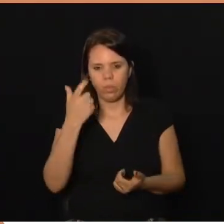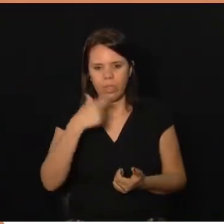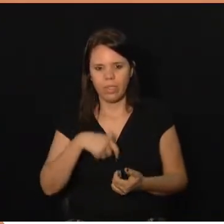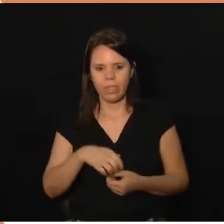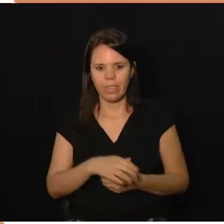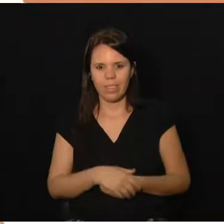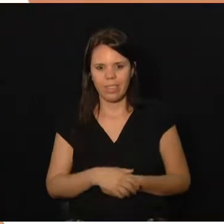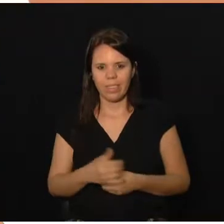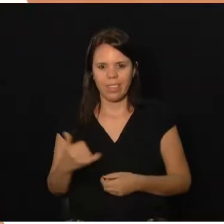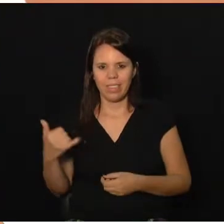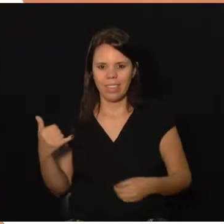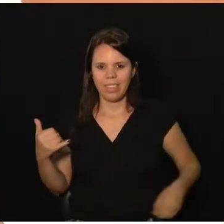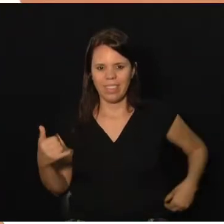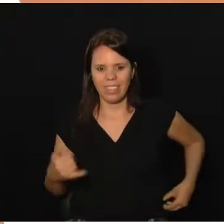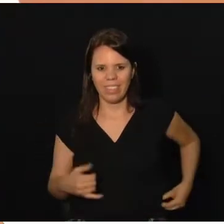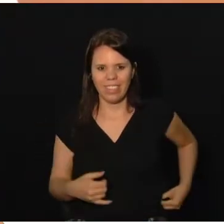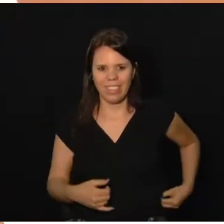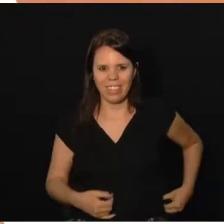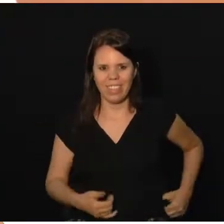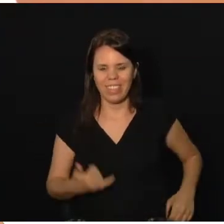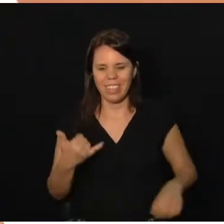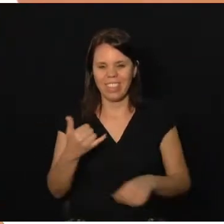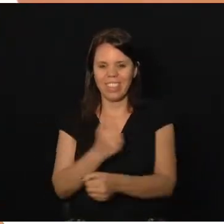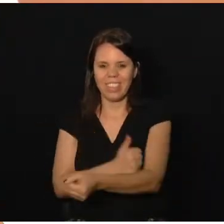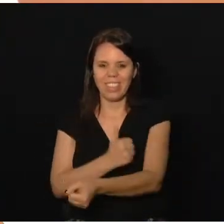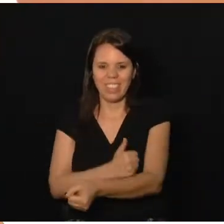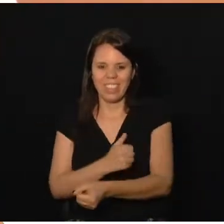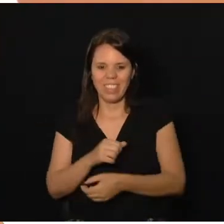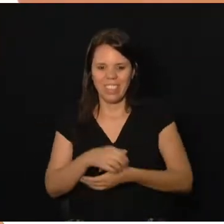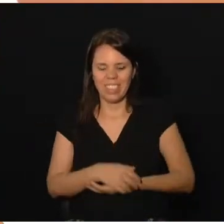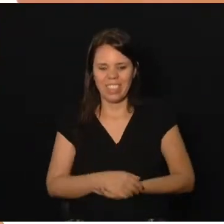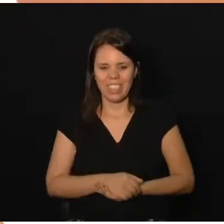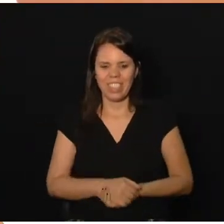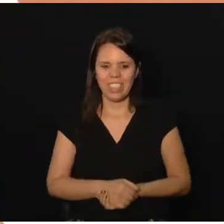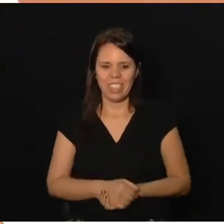celular aqui, hein? Sou viciado nisso aqui.